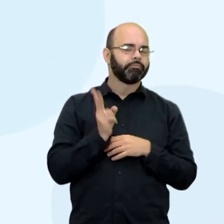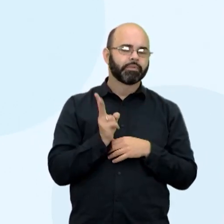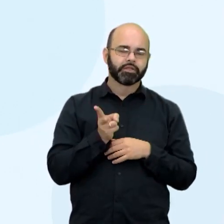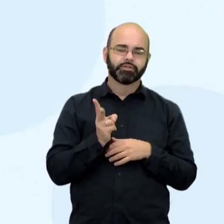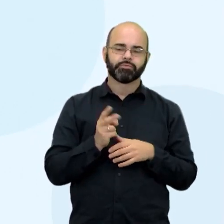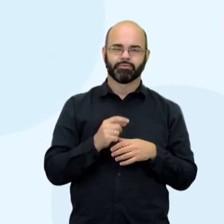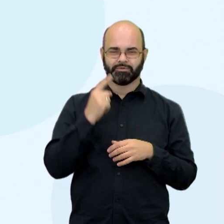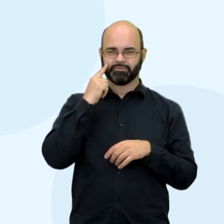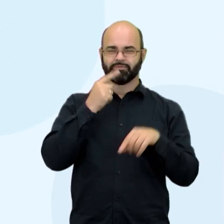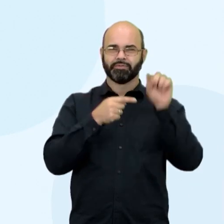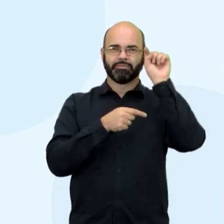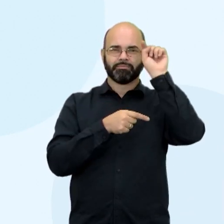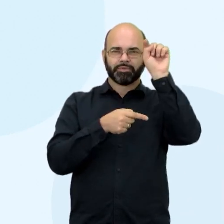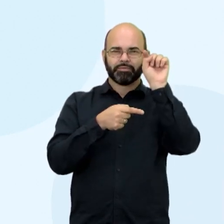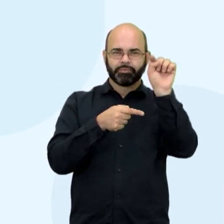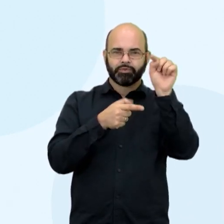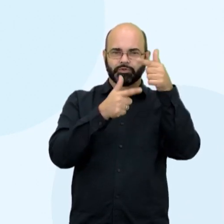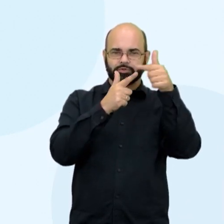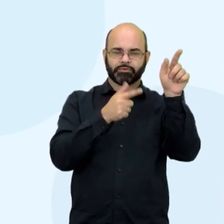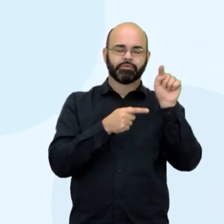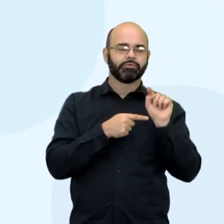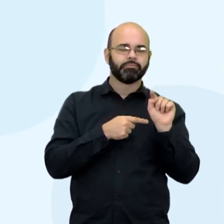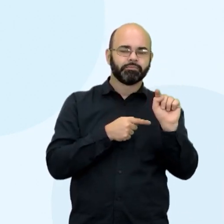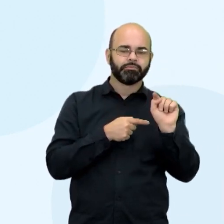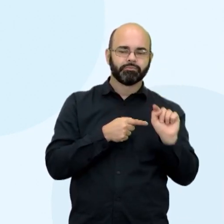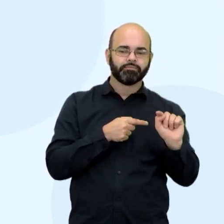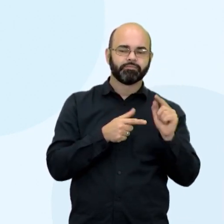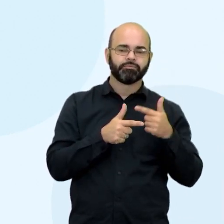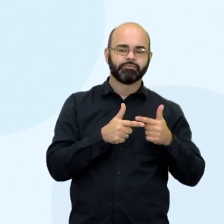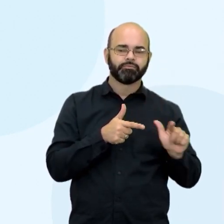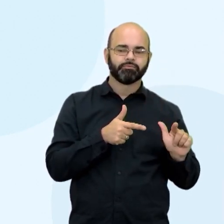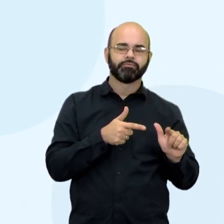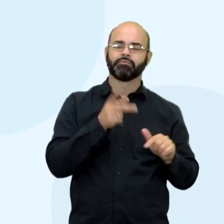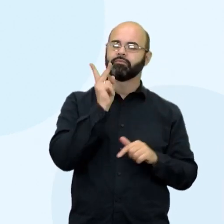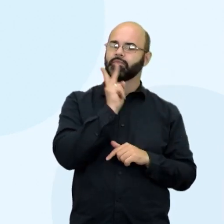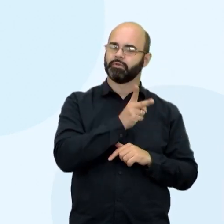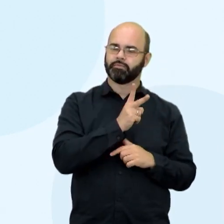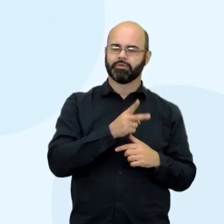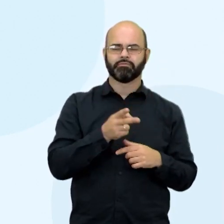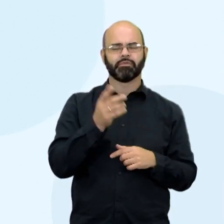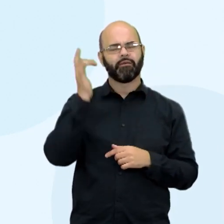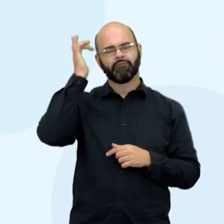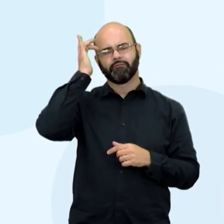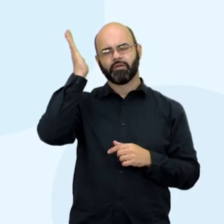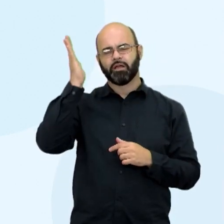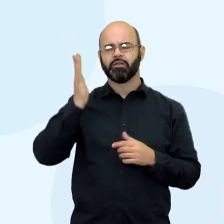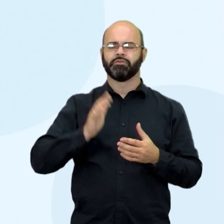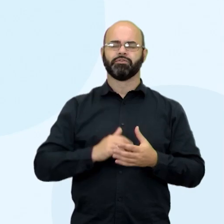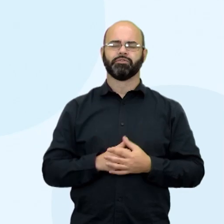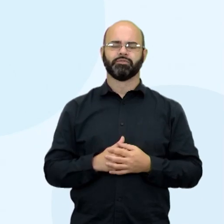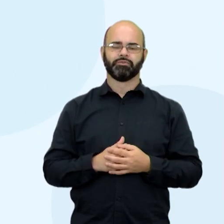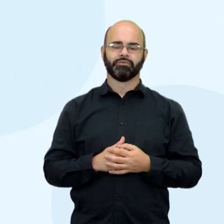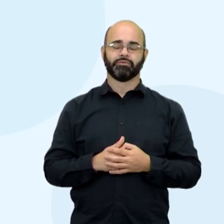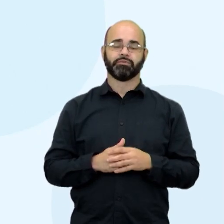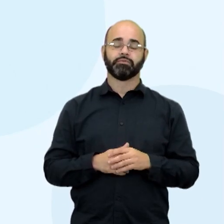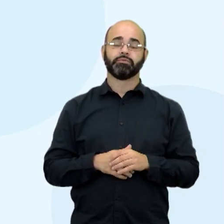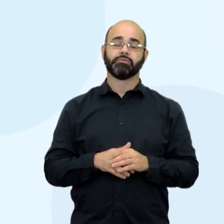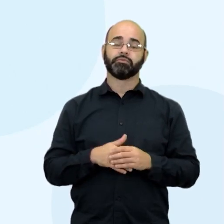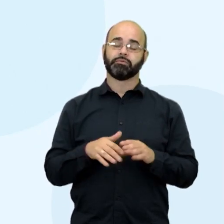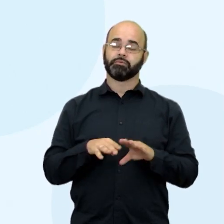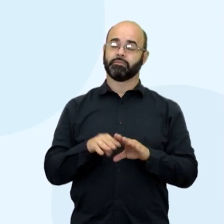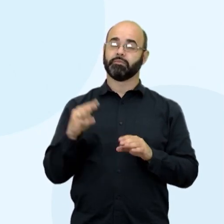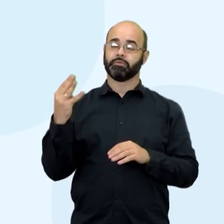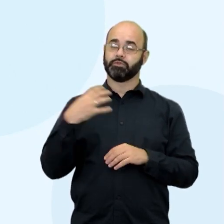vocês? Então, simplificar frações, além de ser fácil, prático de ser feito, é uma ferramenta